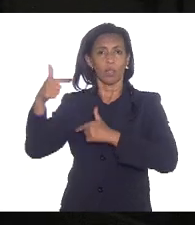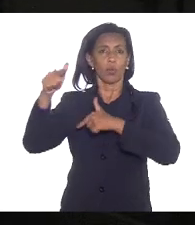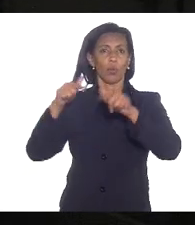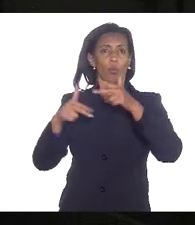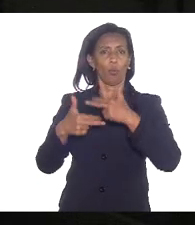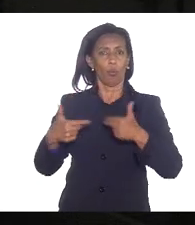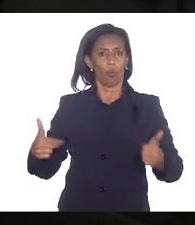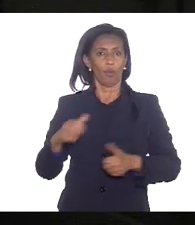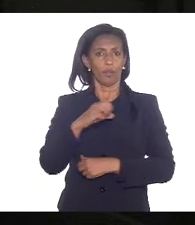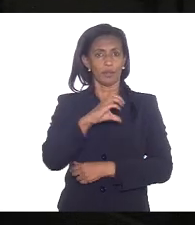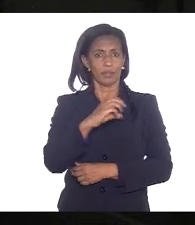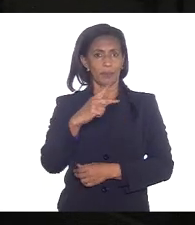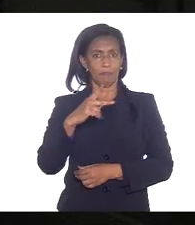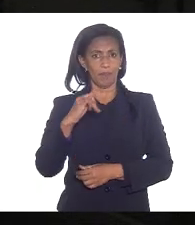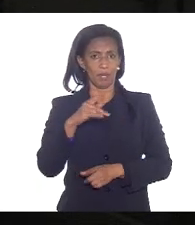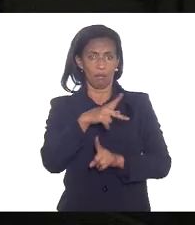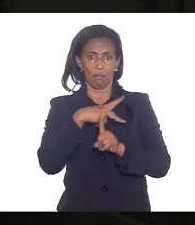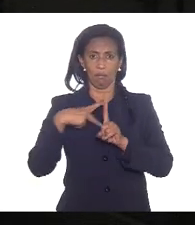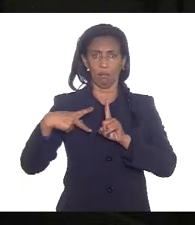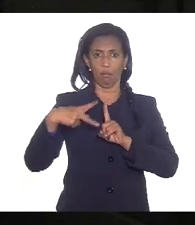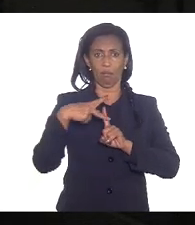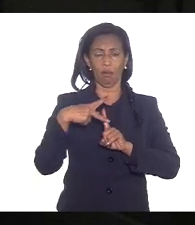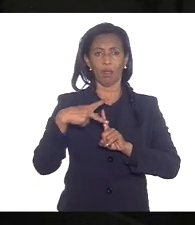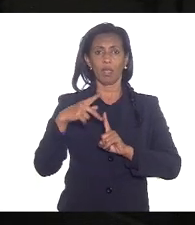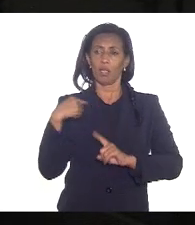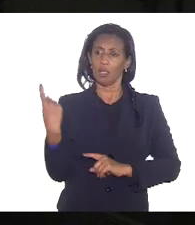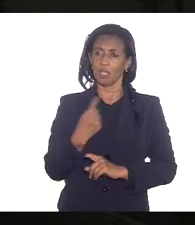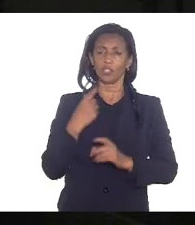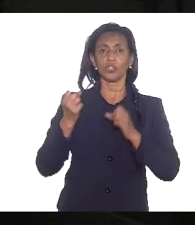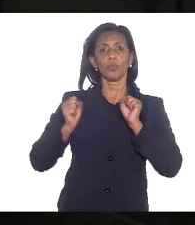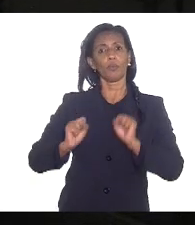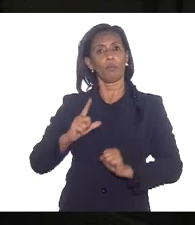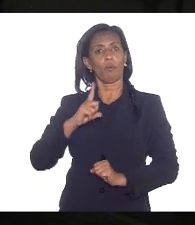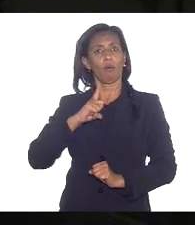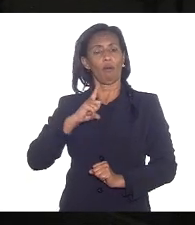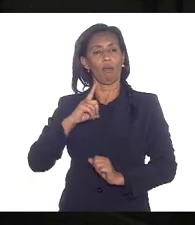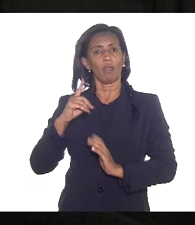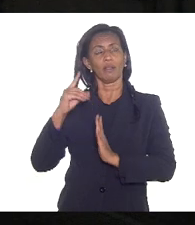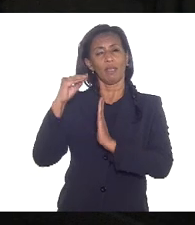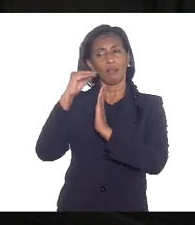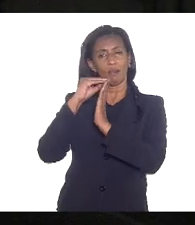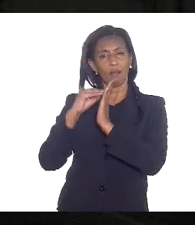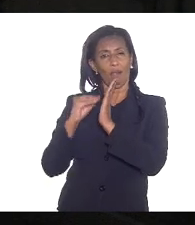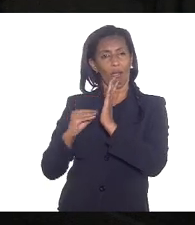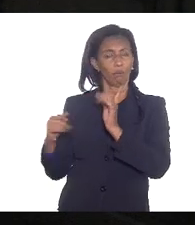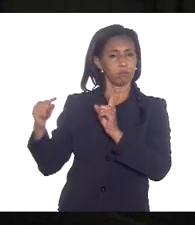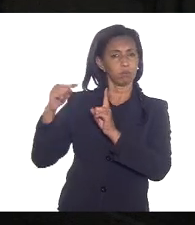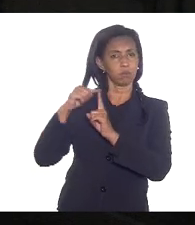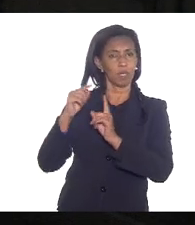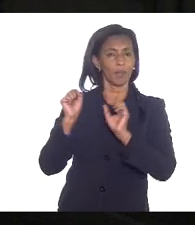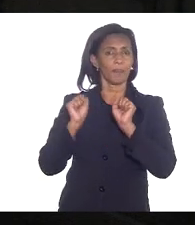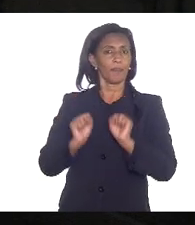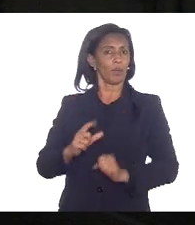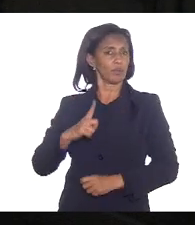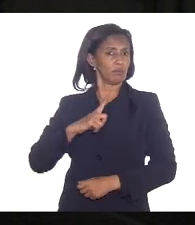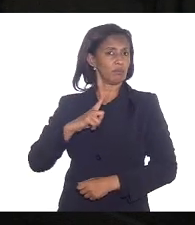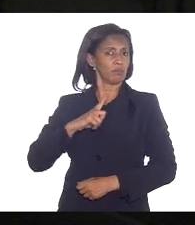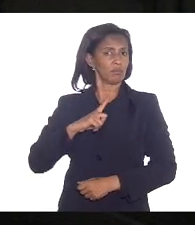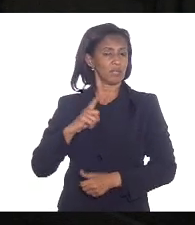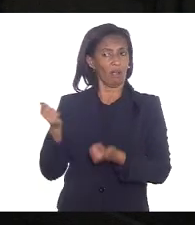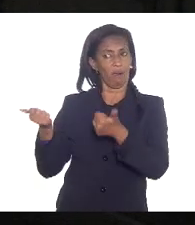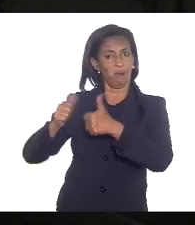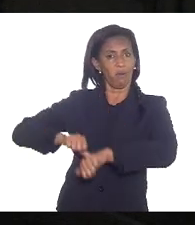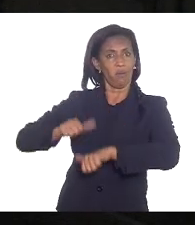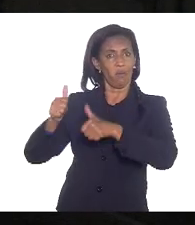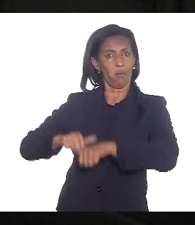outras coisas na CPI da Previdência que a gente possa ter critérios objetivos que possam ter